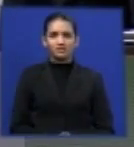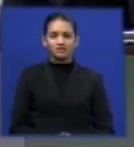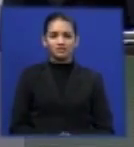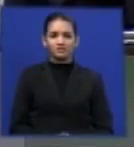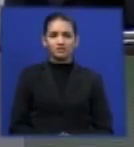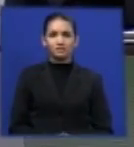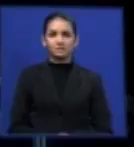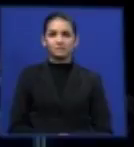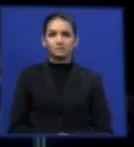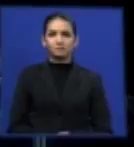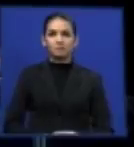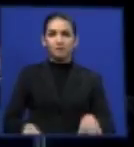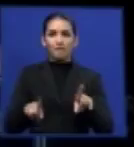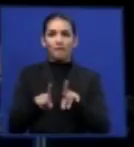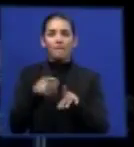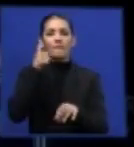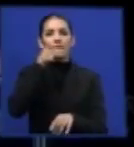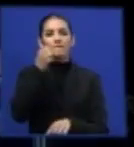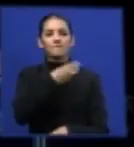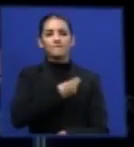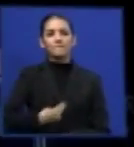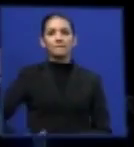excelência senora